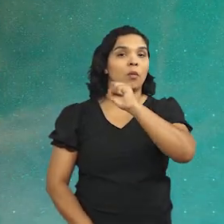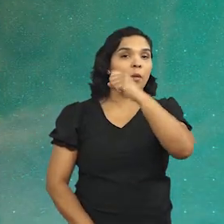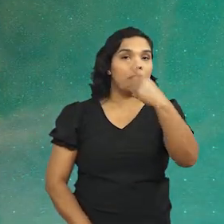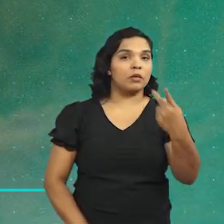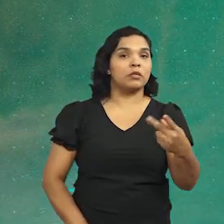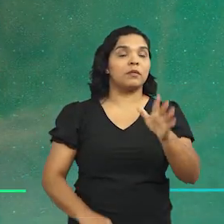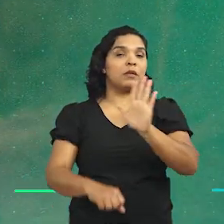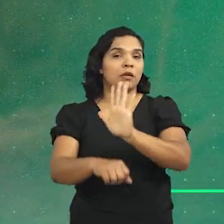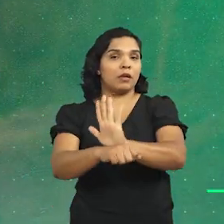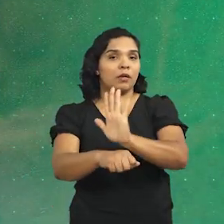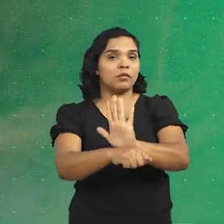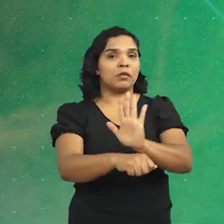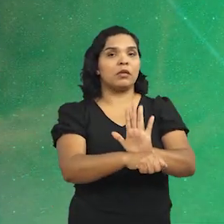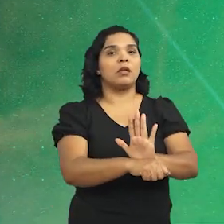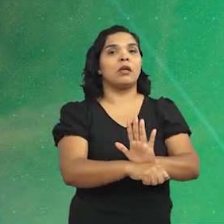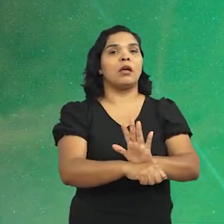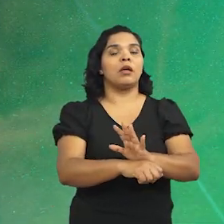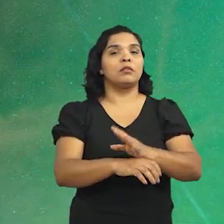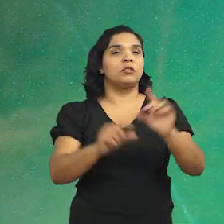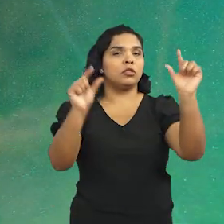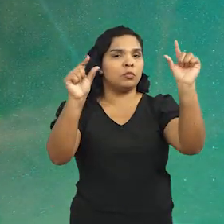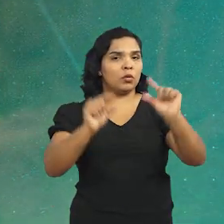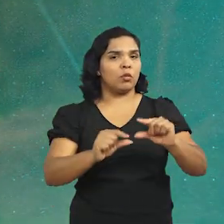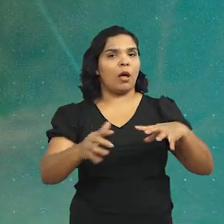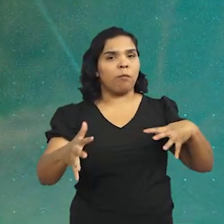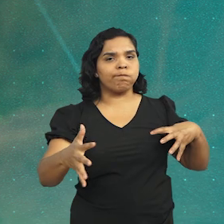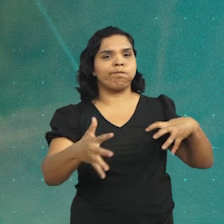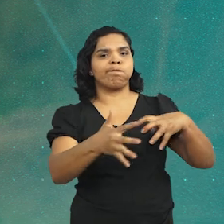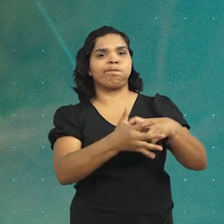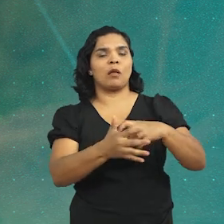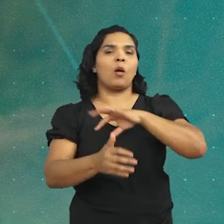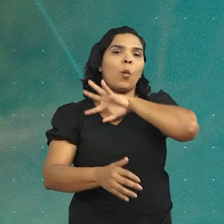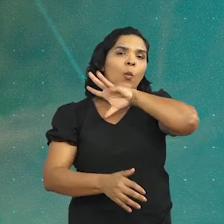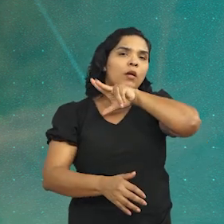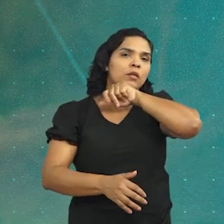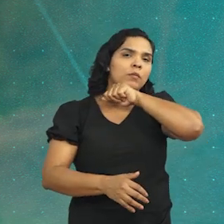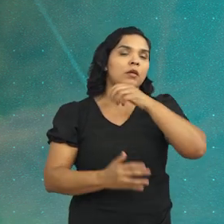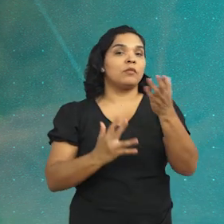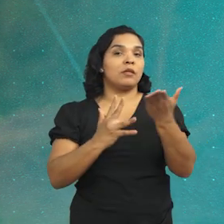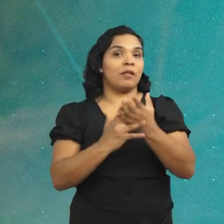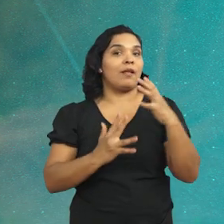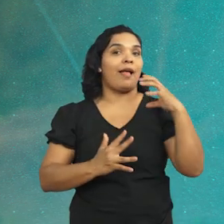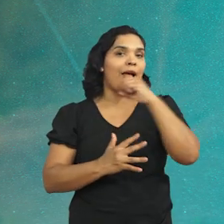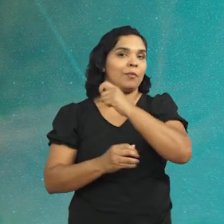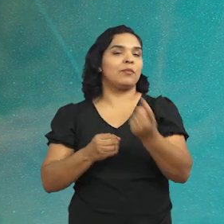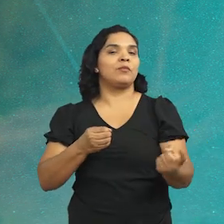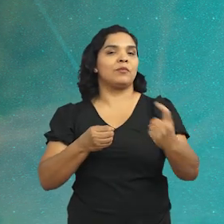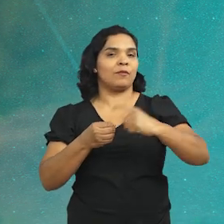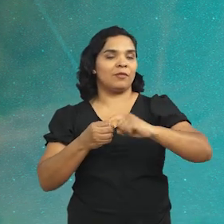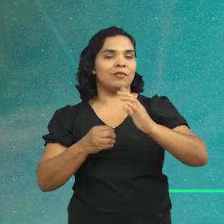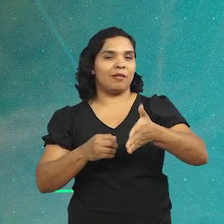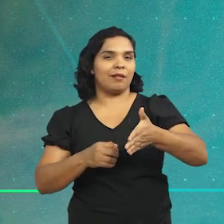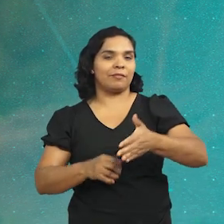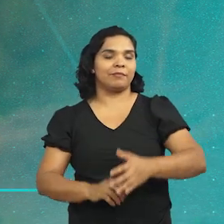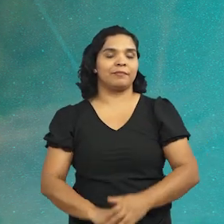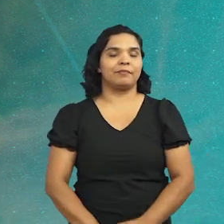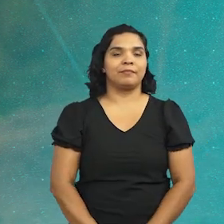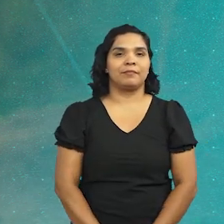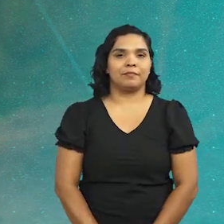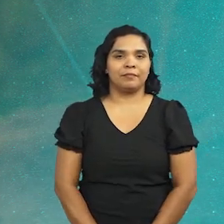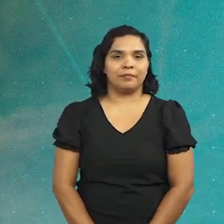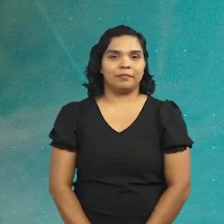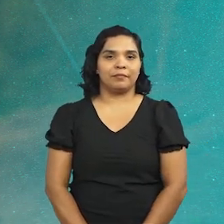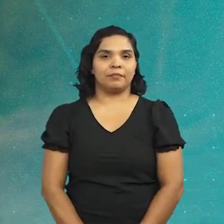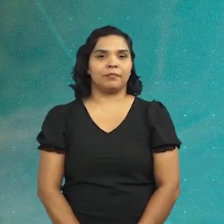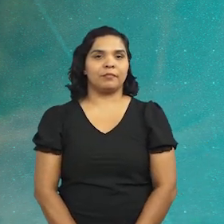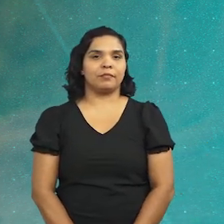No próximo bloco, você vai conhecer um aplicativo que auxilia na redução de acidentes com animais nas ruas e rodovias. O intervalo é rápido, a gente